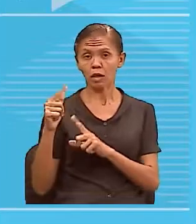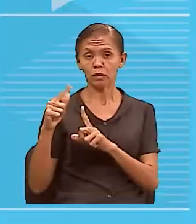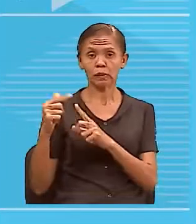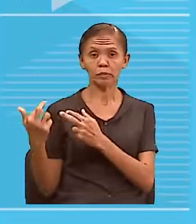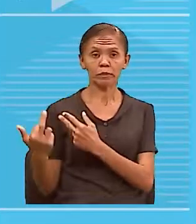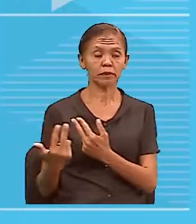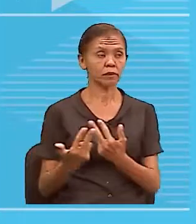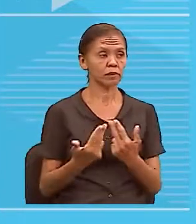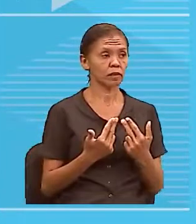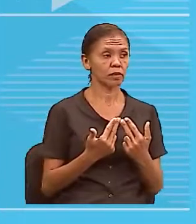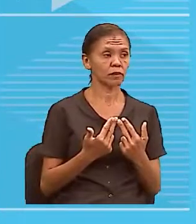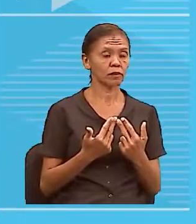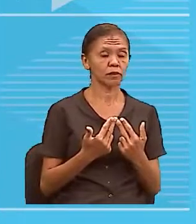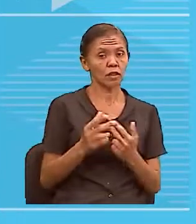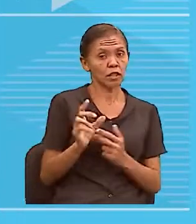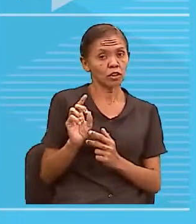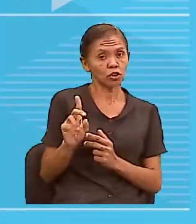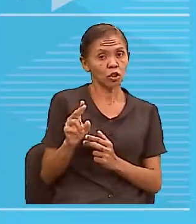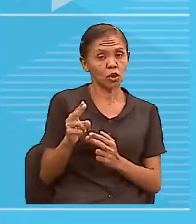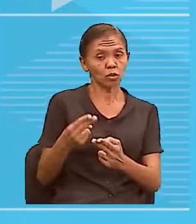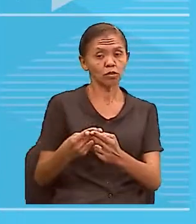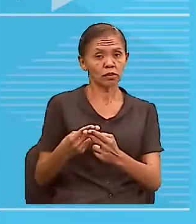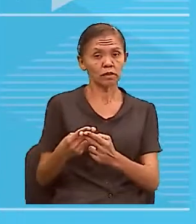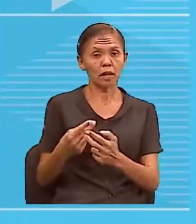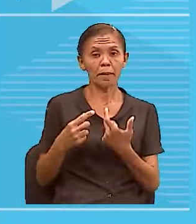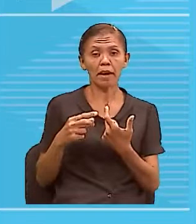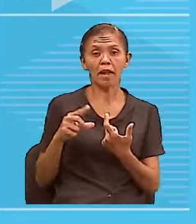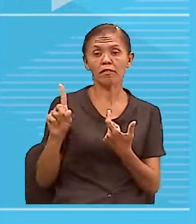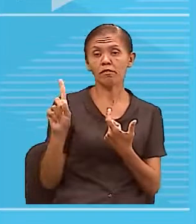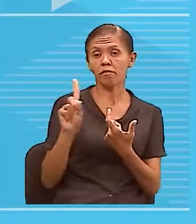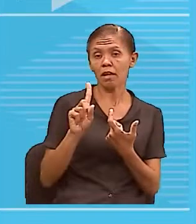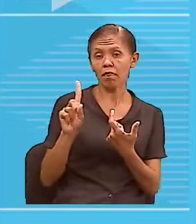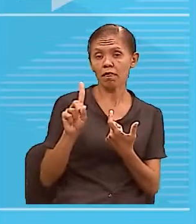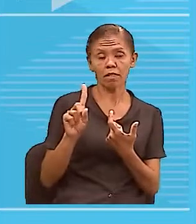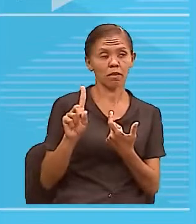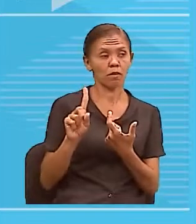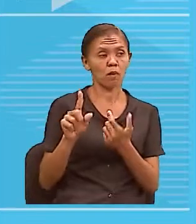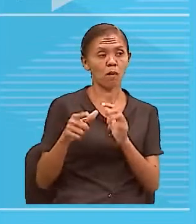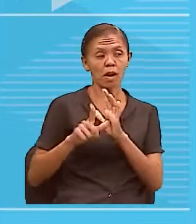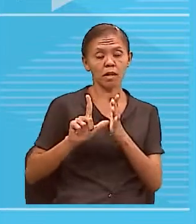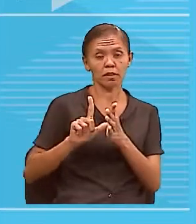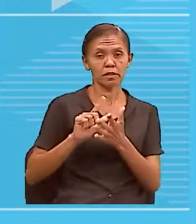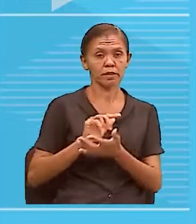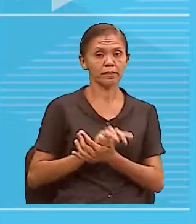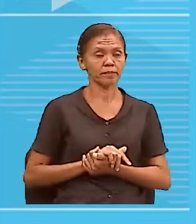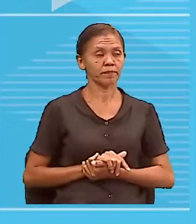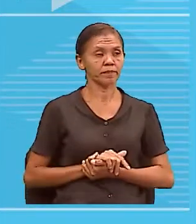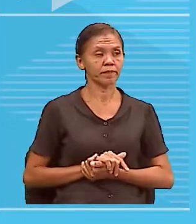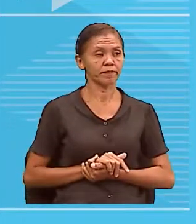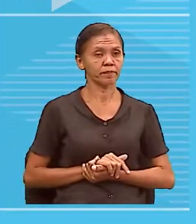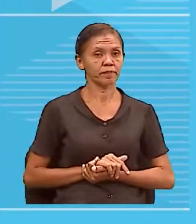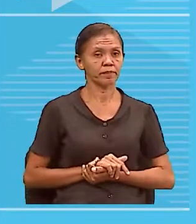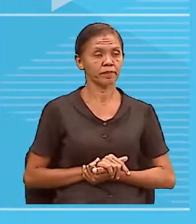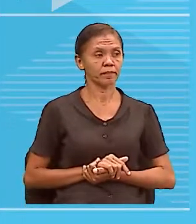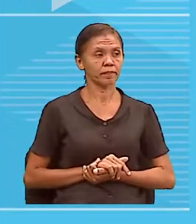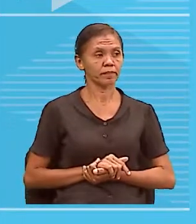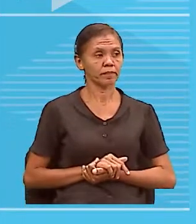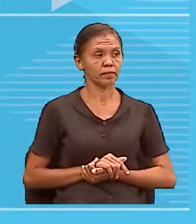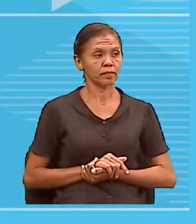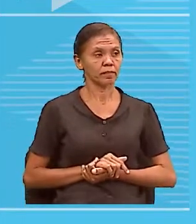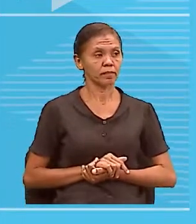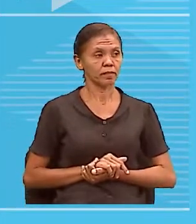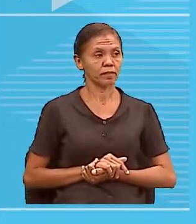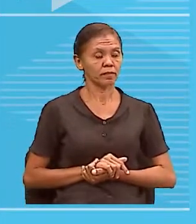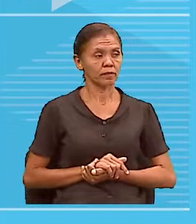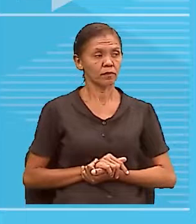não abrir e no Coma Não viva é igual a bile no